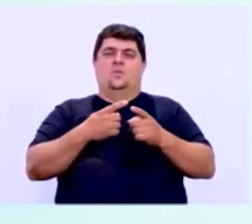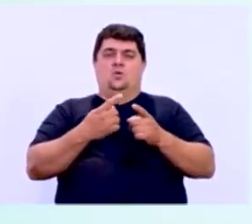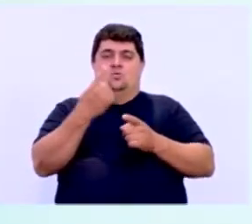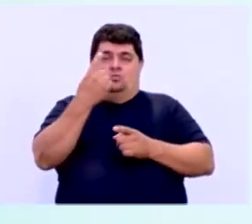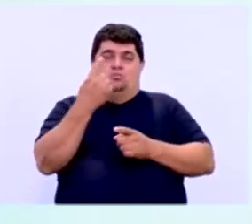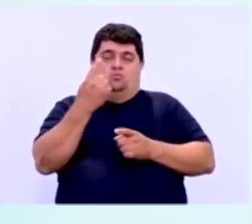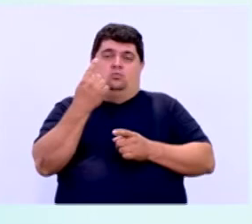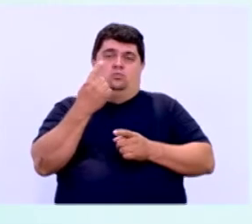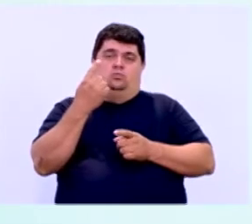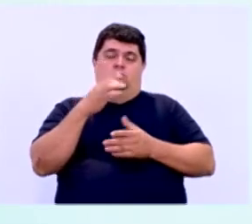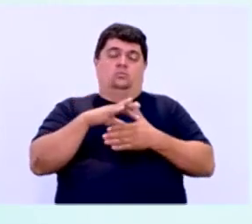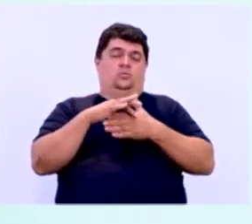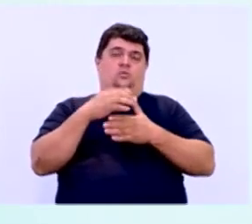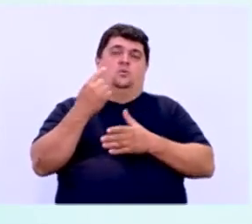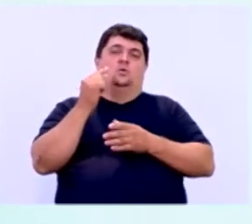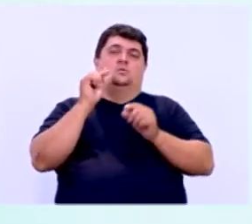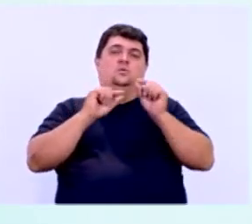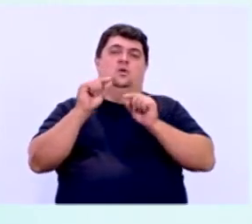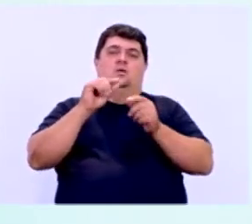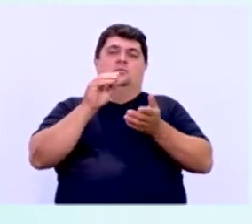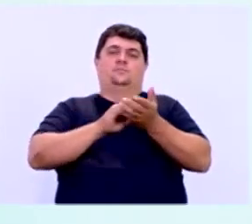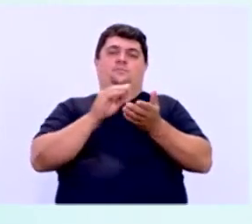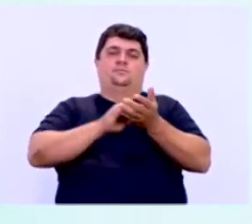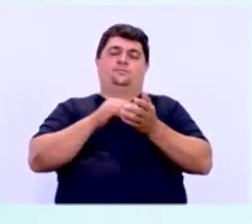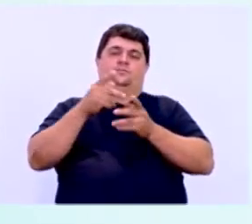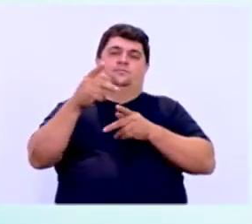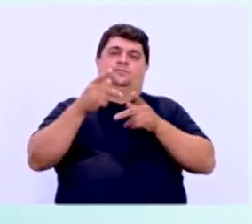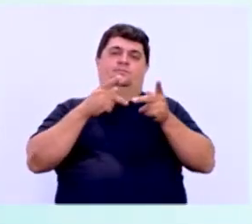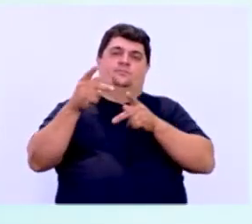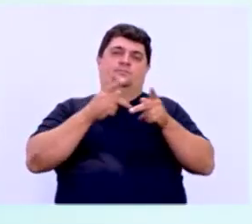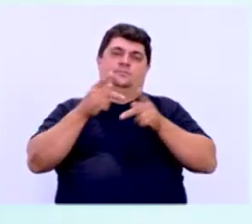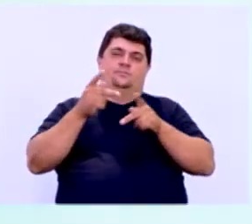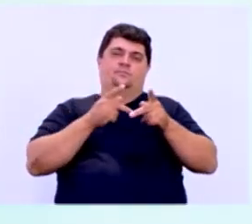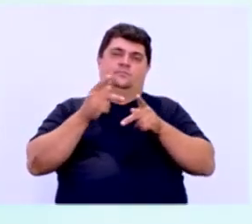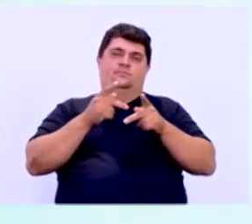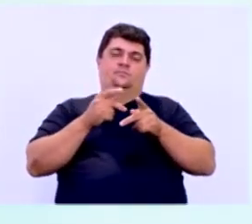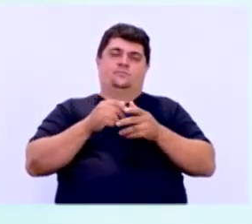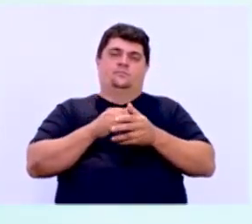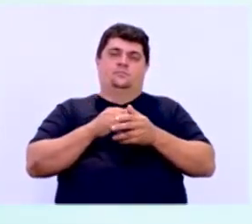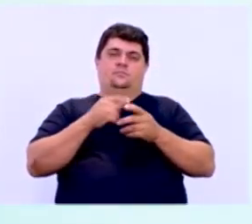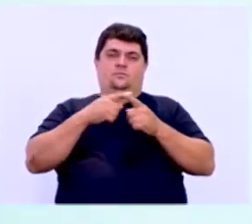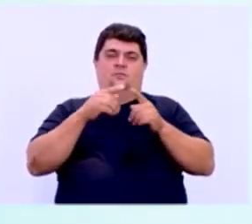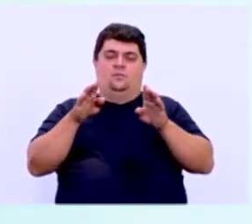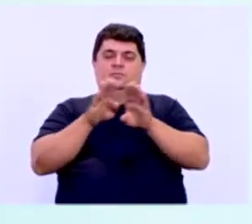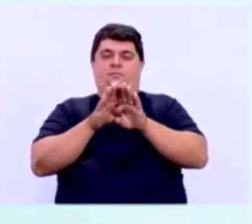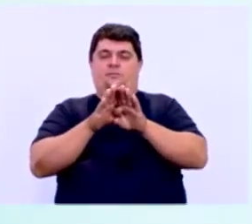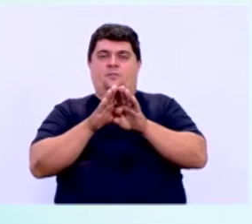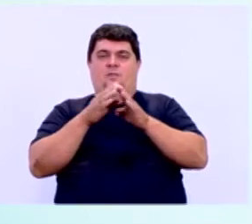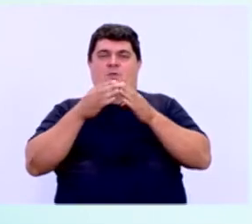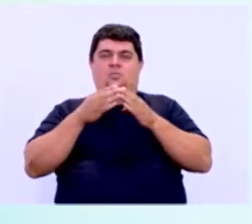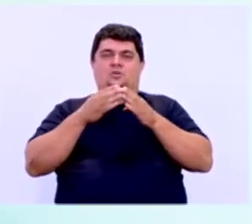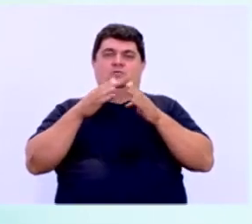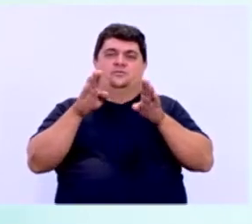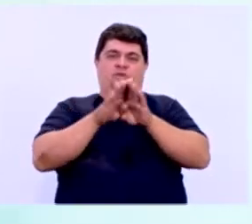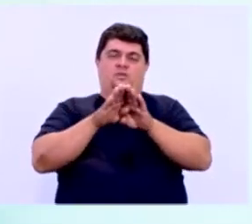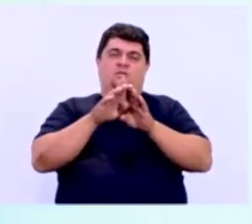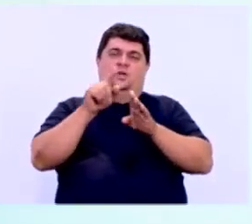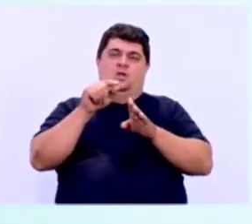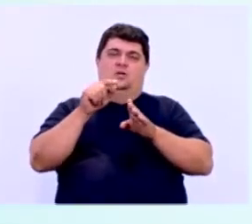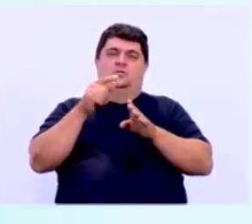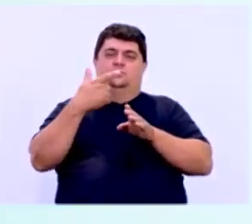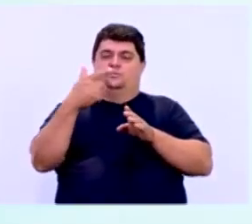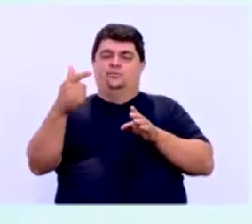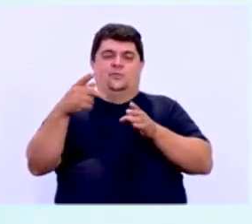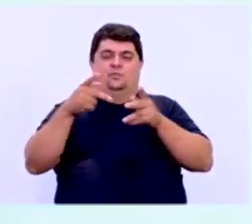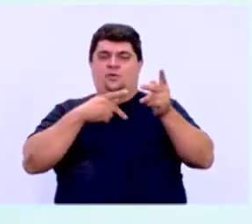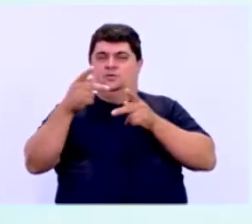motivos, um dos principais motivos da empresa fechar, né, decretar falência, pedir falência, é por não ter